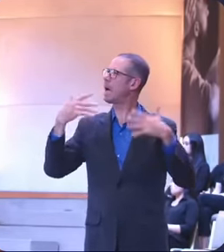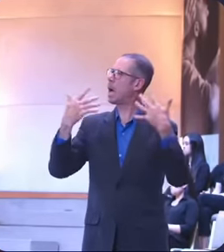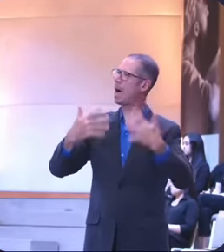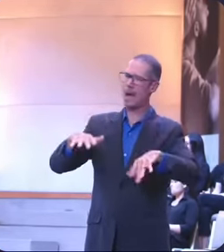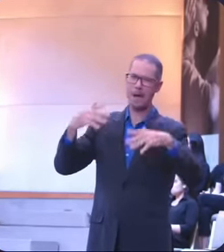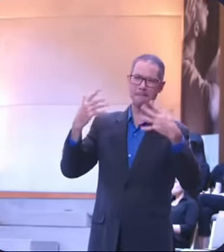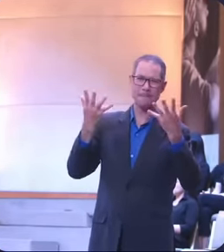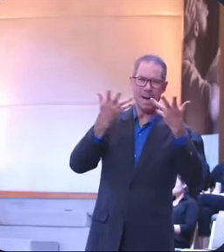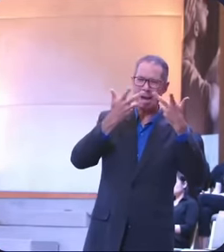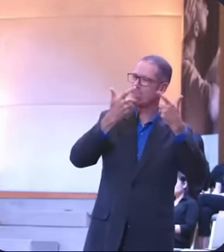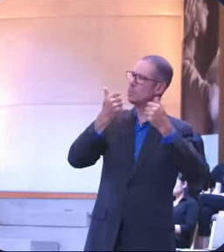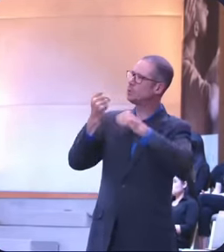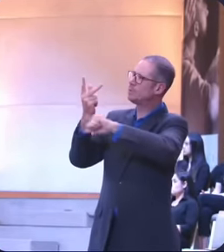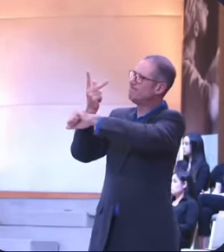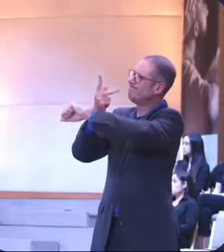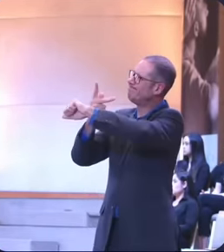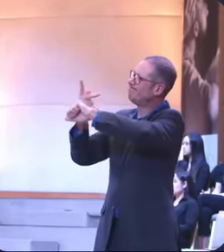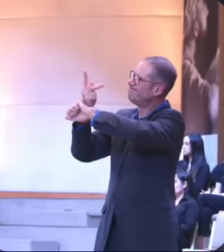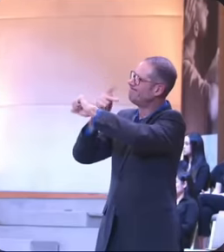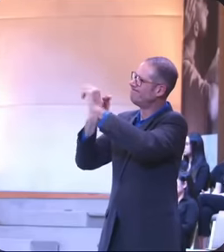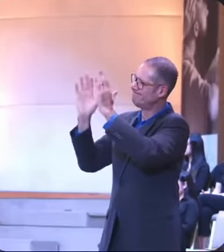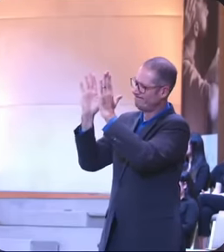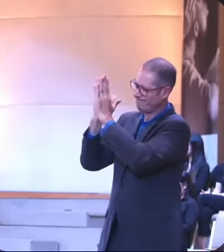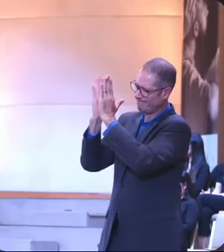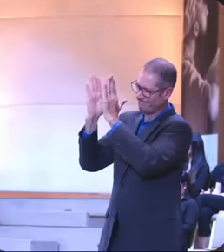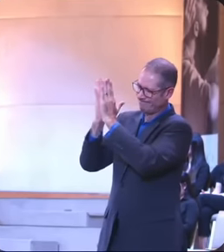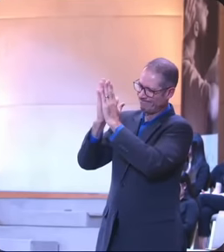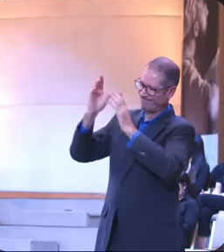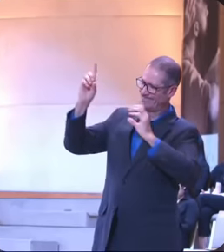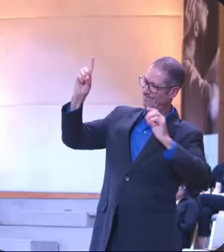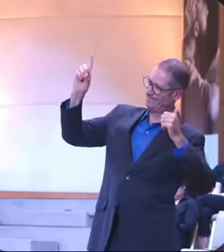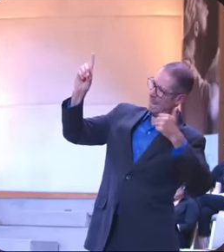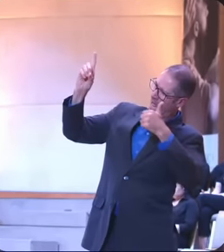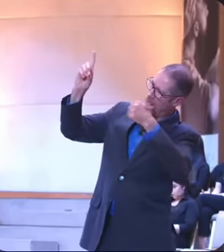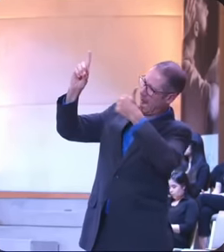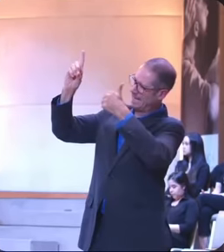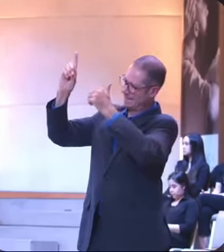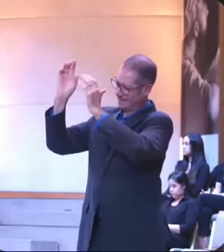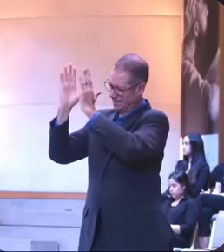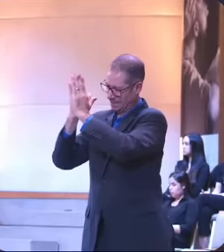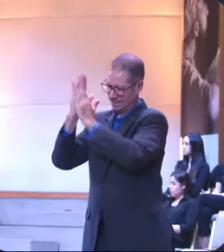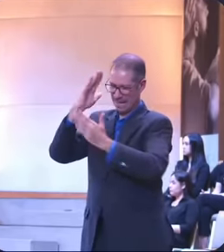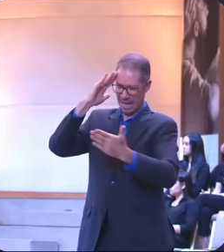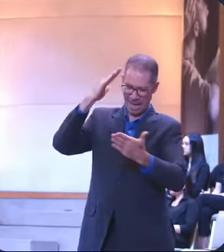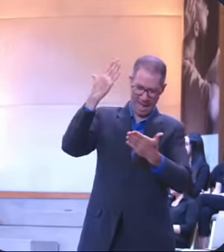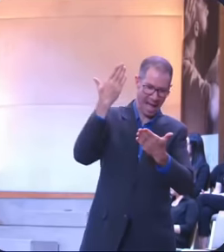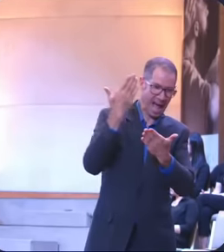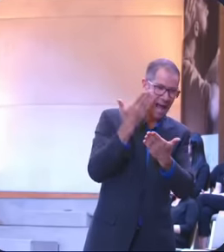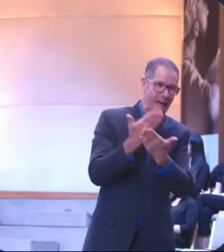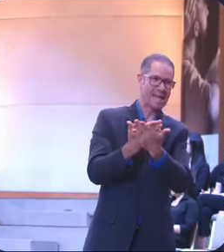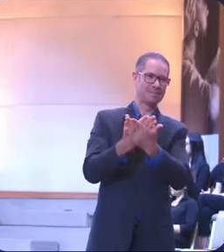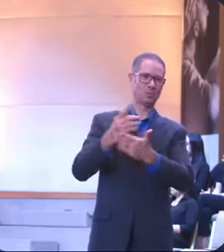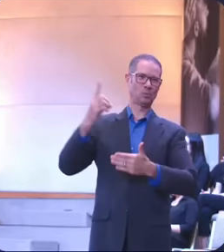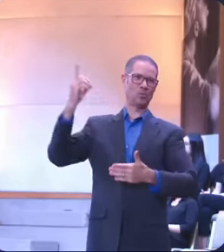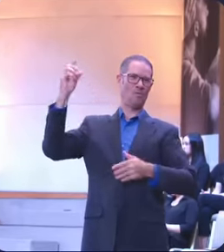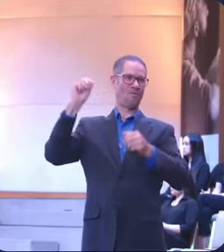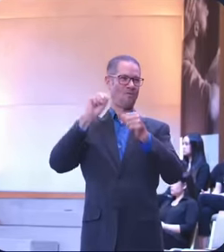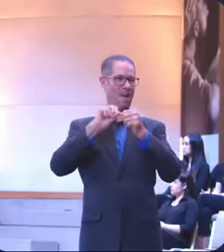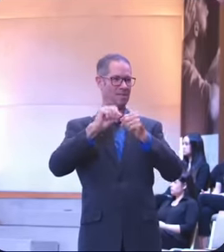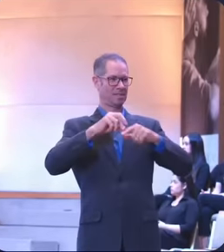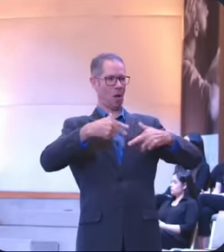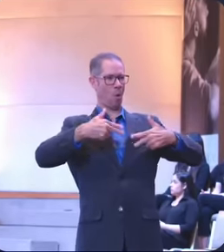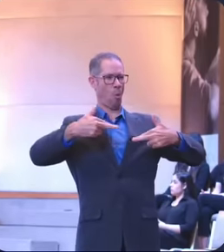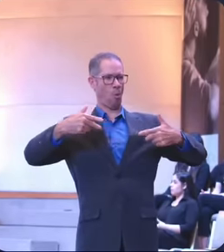pena a gente buscar esse Deus Todo-Poderoso em oração, crendo que Ele vai fazer